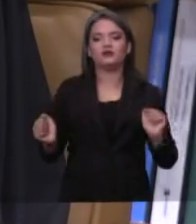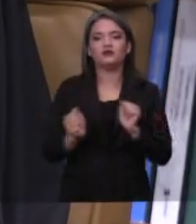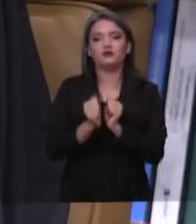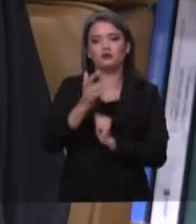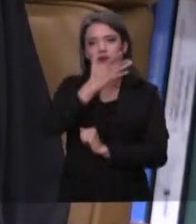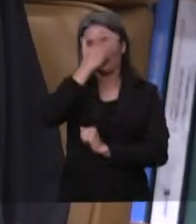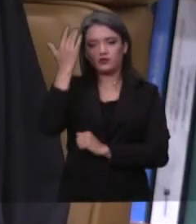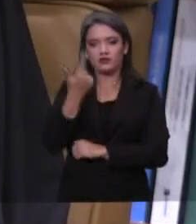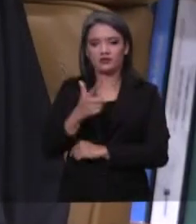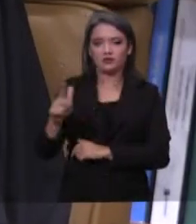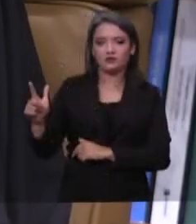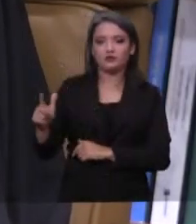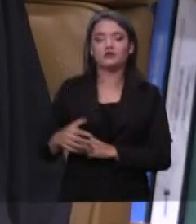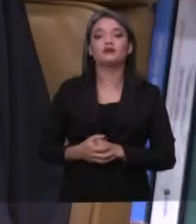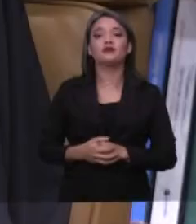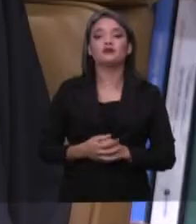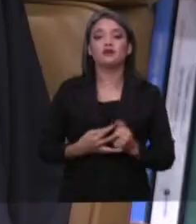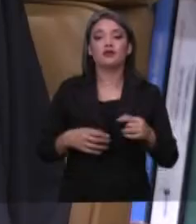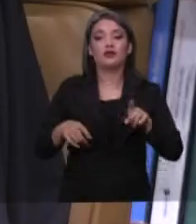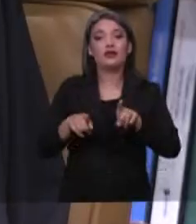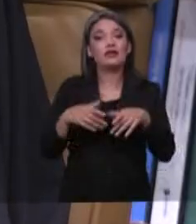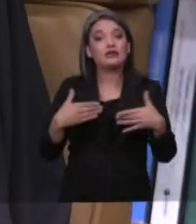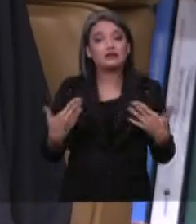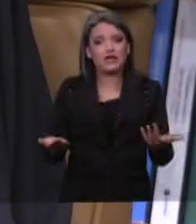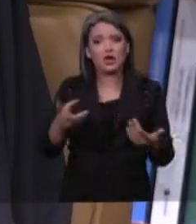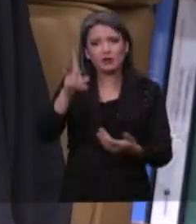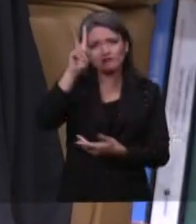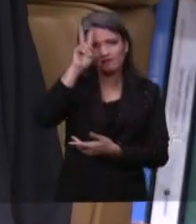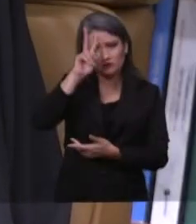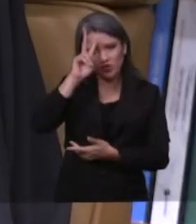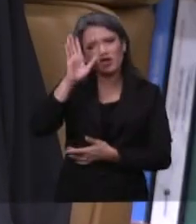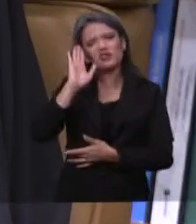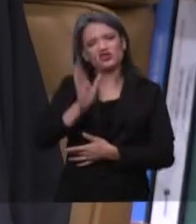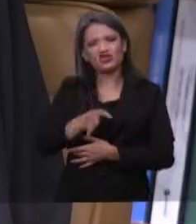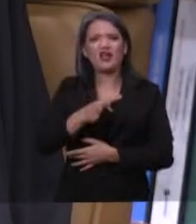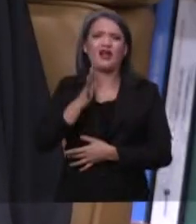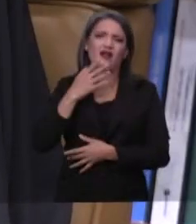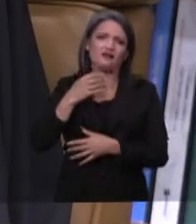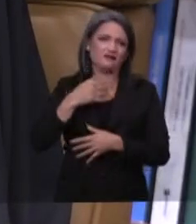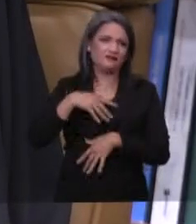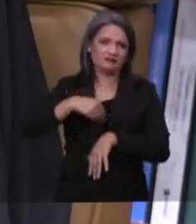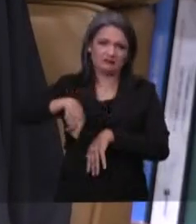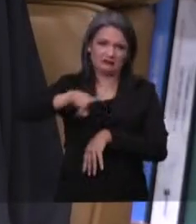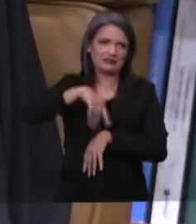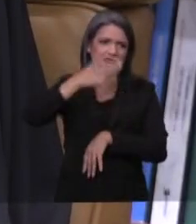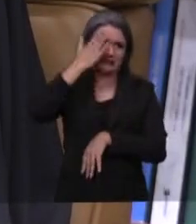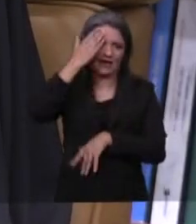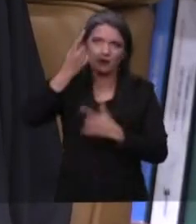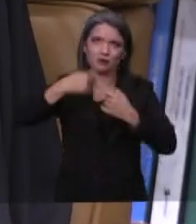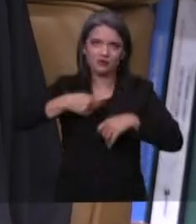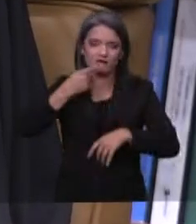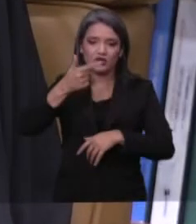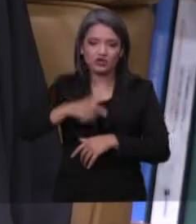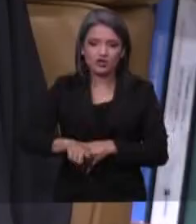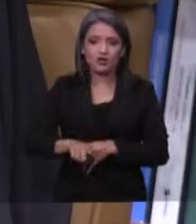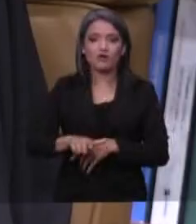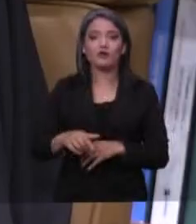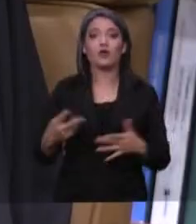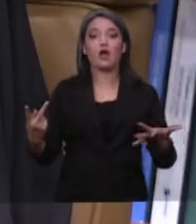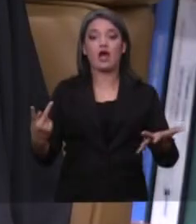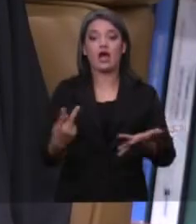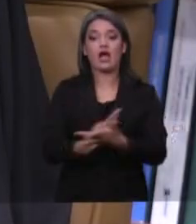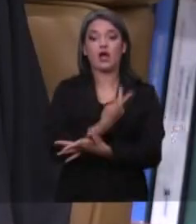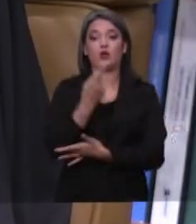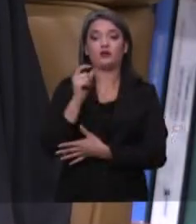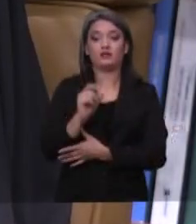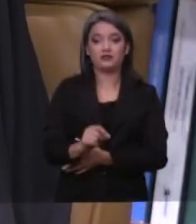Os fatos são amplamente conhecidos, não há necessidade de eu reavivá-los. Foram praticados no contexto dos